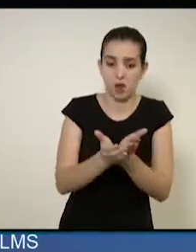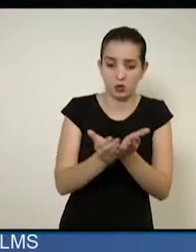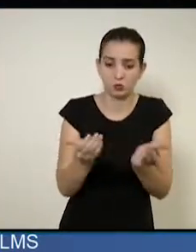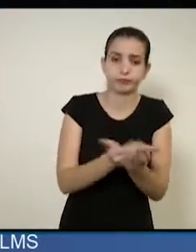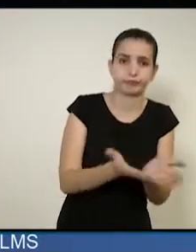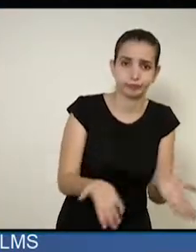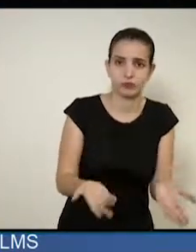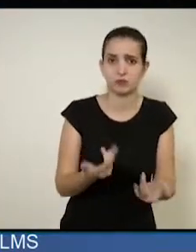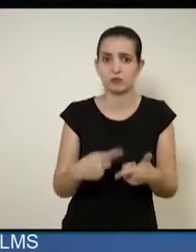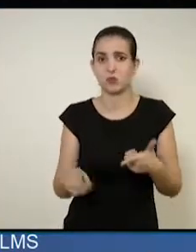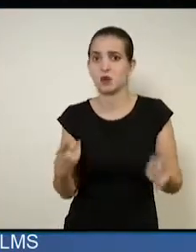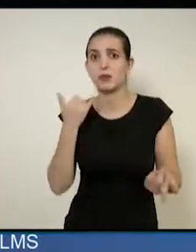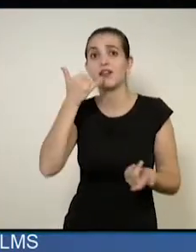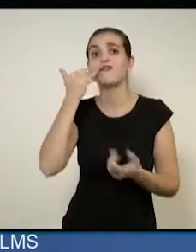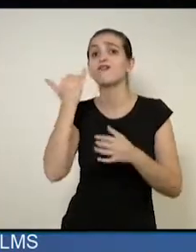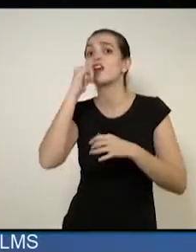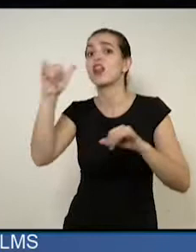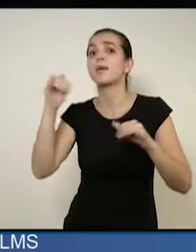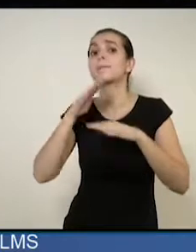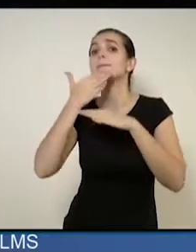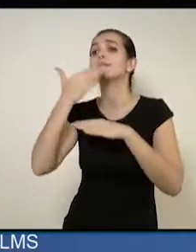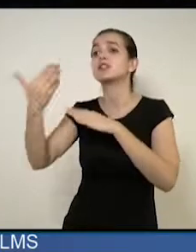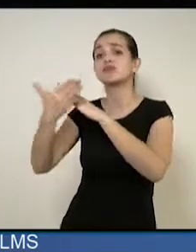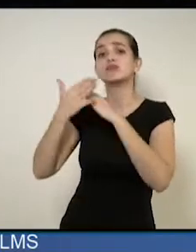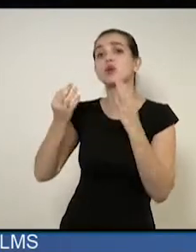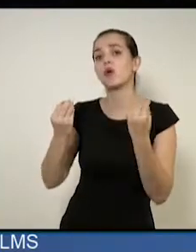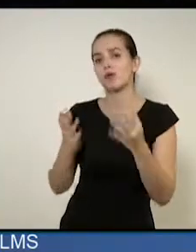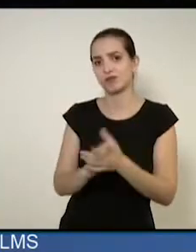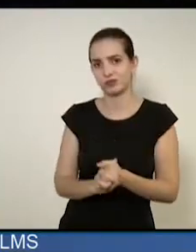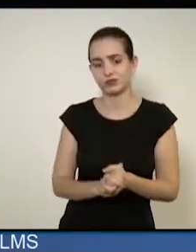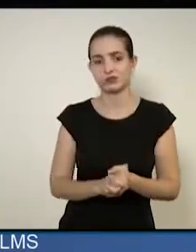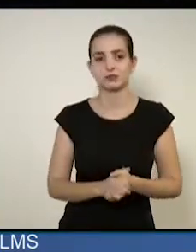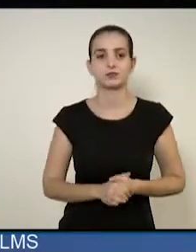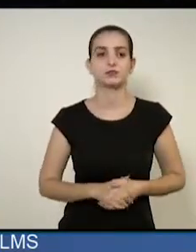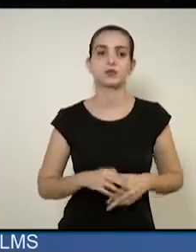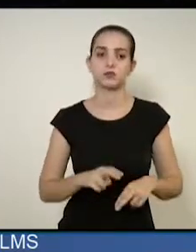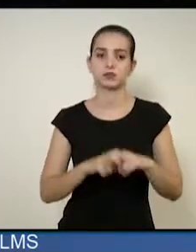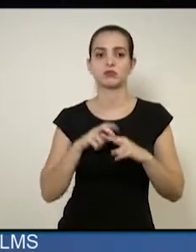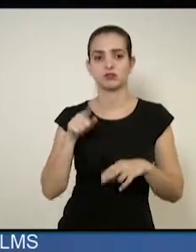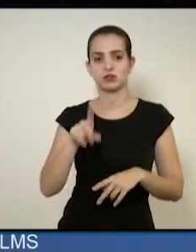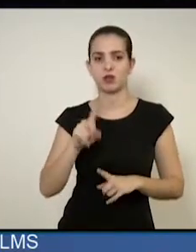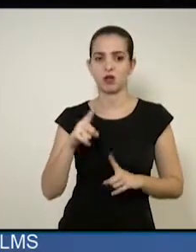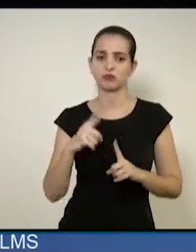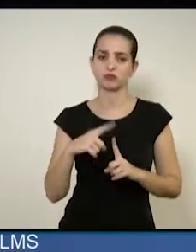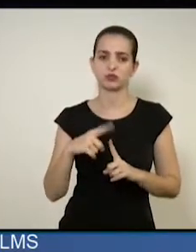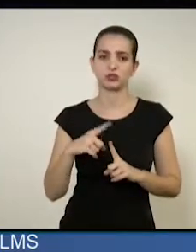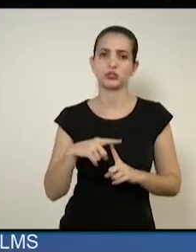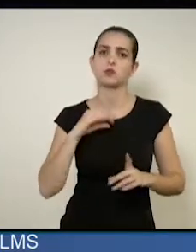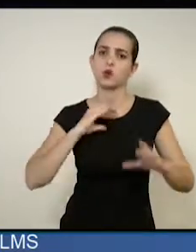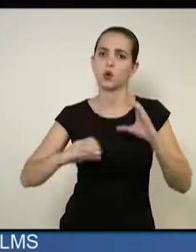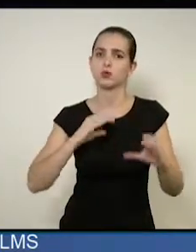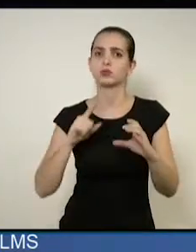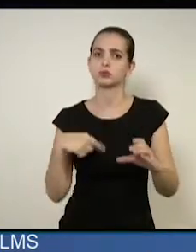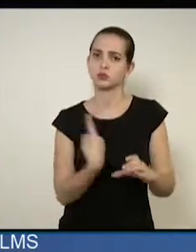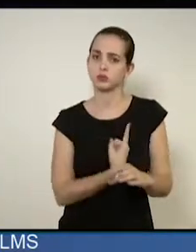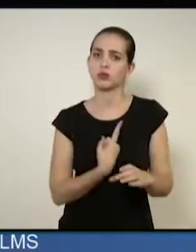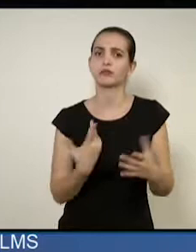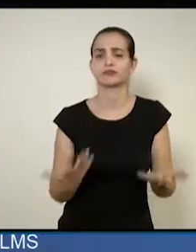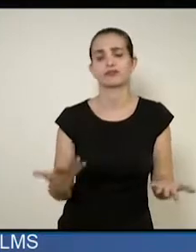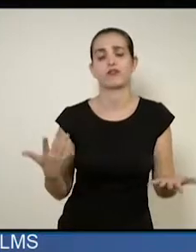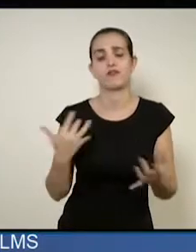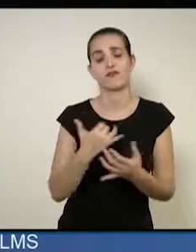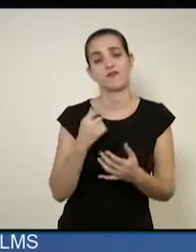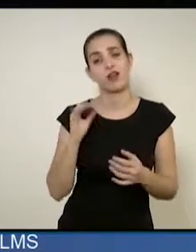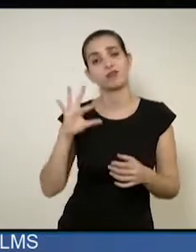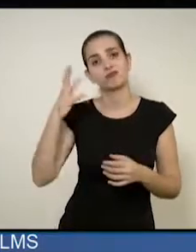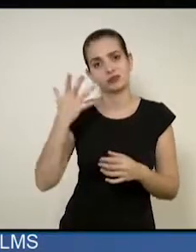Mas graças à telefonia paraguaia, o cara pode fazer a comunicação. Então, esse é o tipo de comunicação que nós estamos tendo em relação